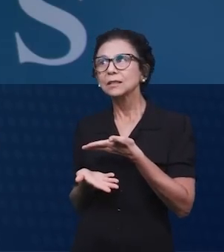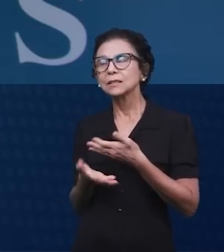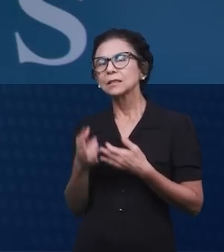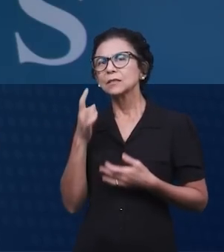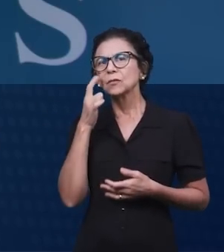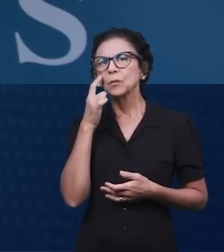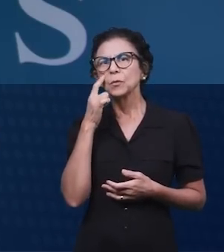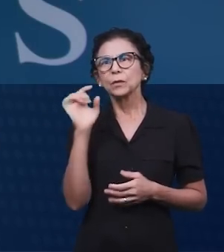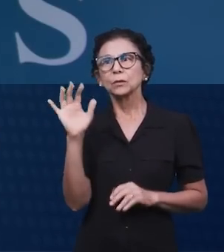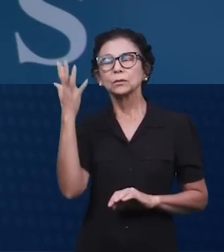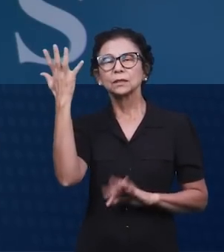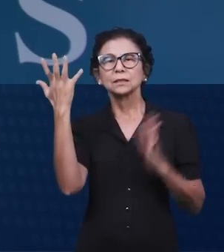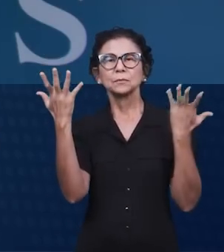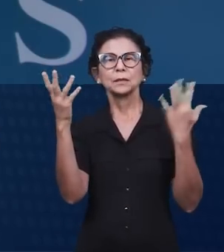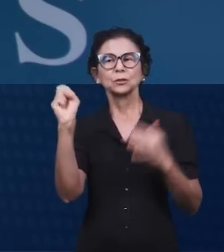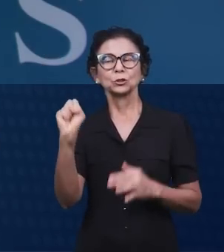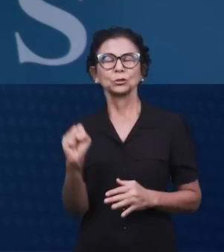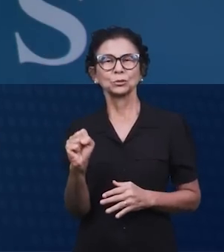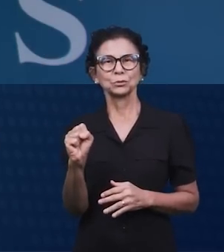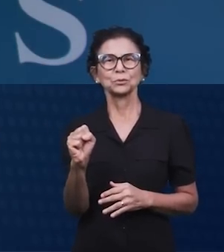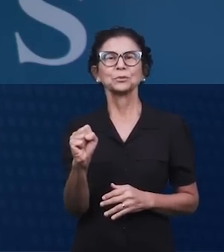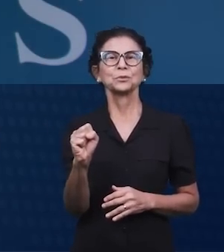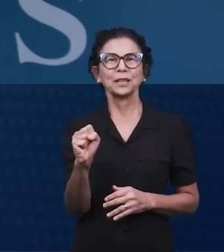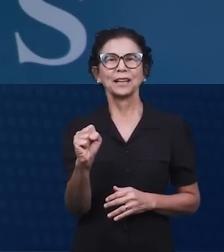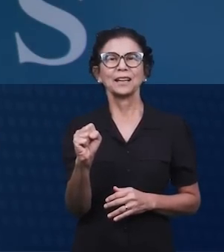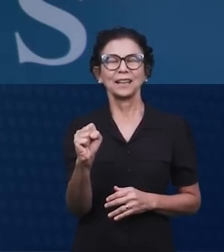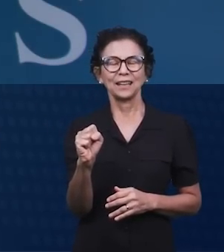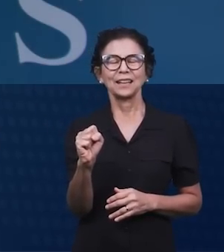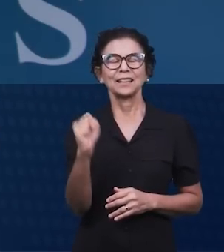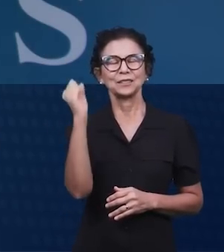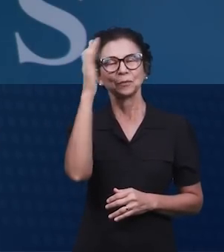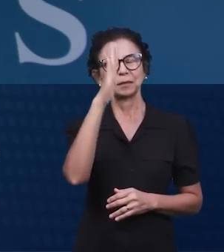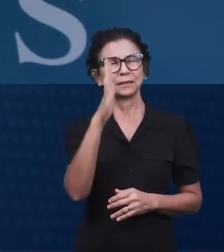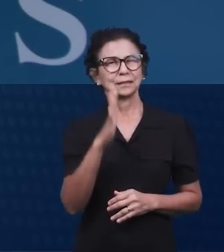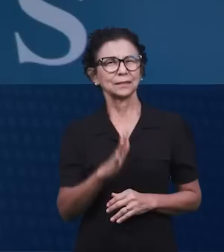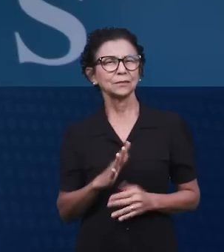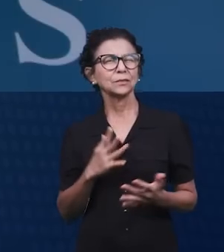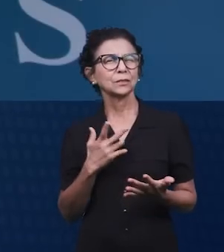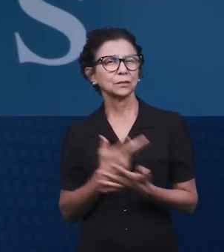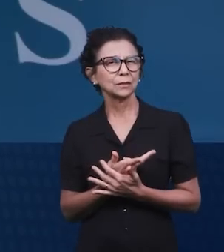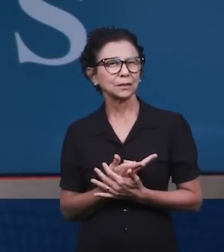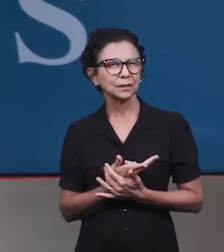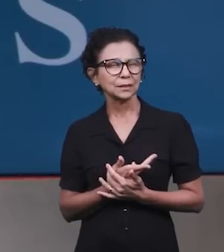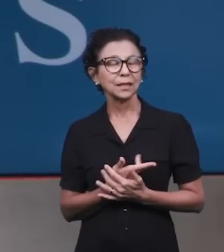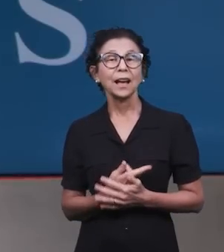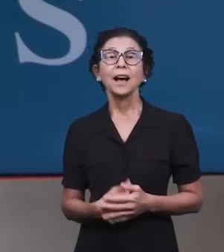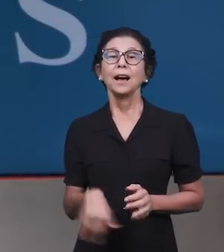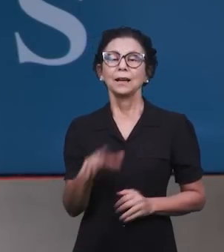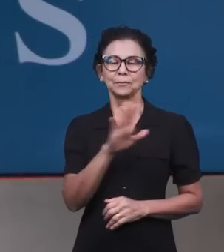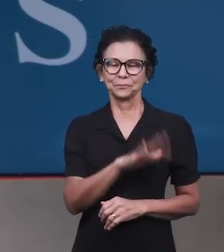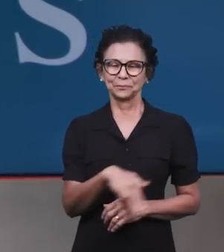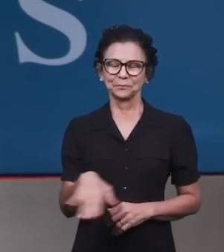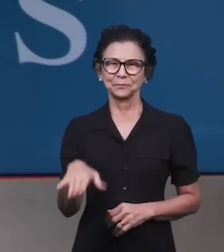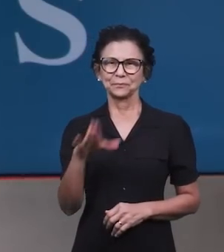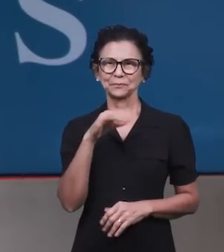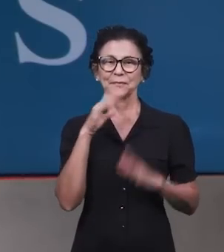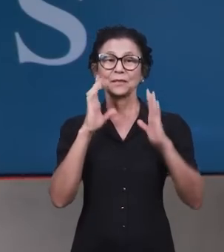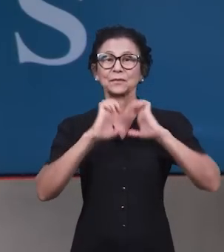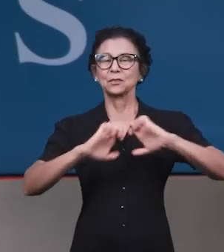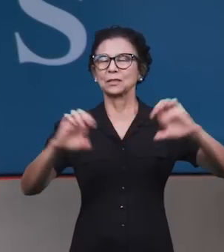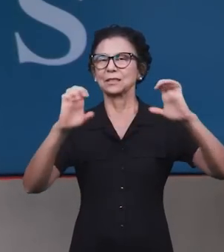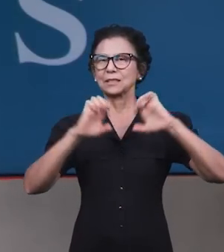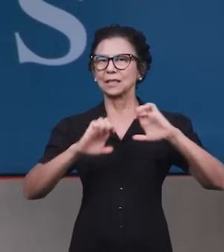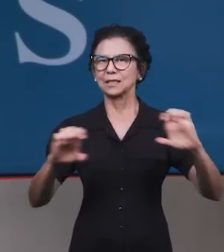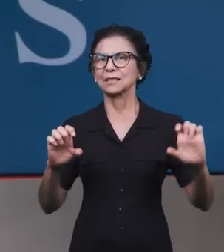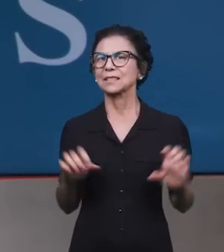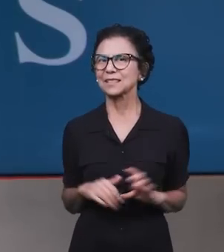que está acontecendo ali no sul do Brasil nesse mês da festa da dedicação, a evangelização das crianças, intermediários e os nossos adolescentes.